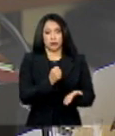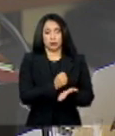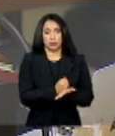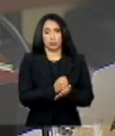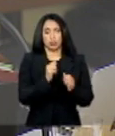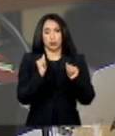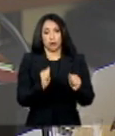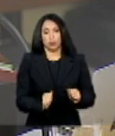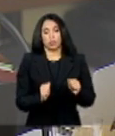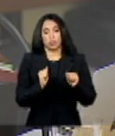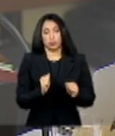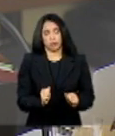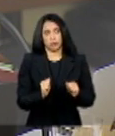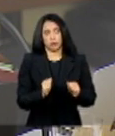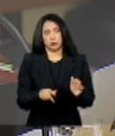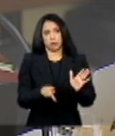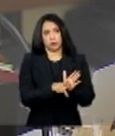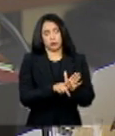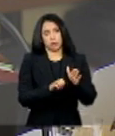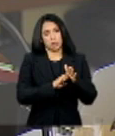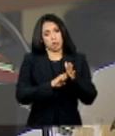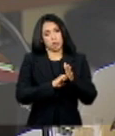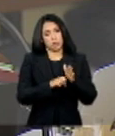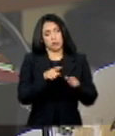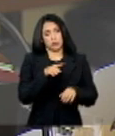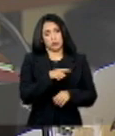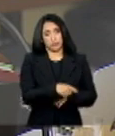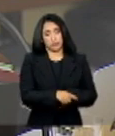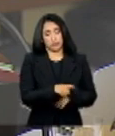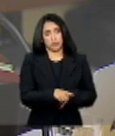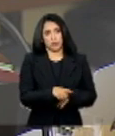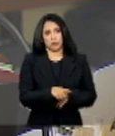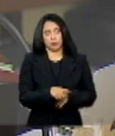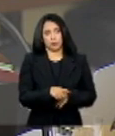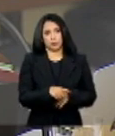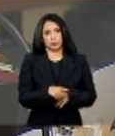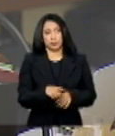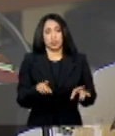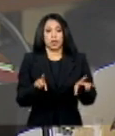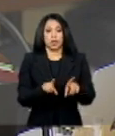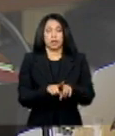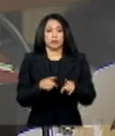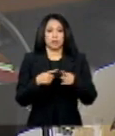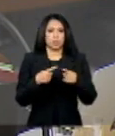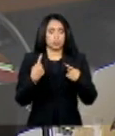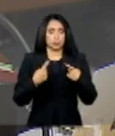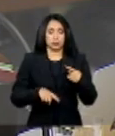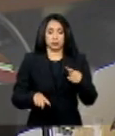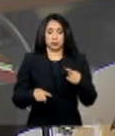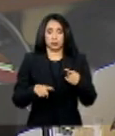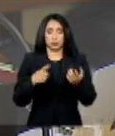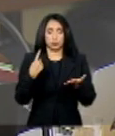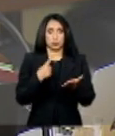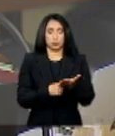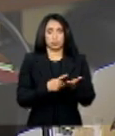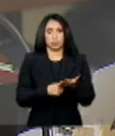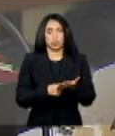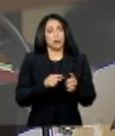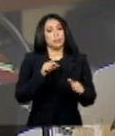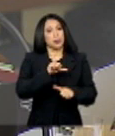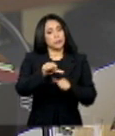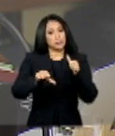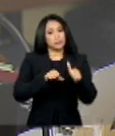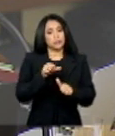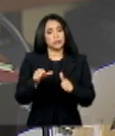concedente e as empresas concessionárias também não dispõe de competência para modificar ou alterar as condições